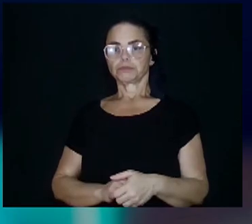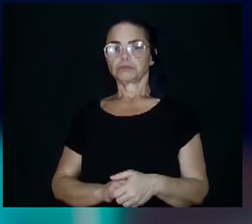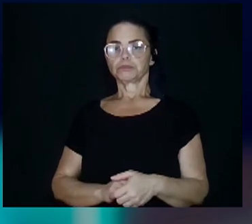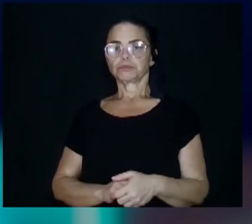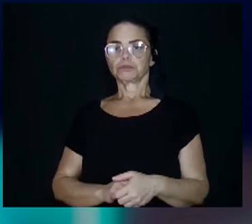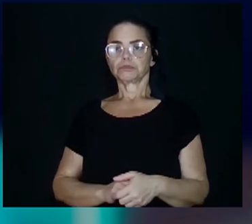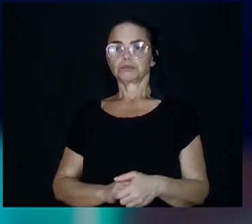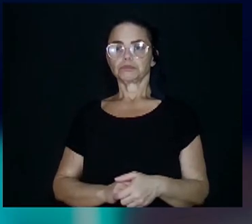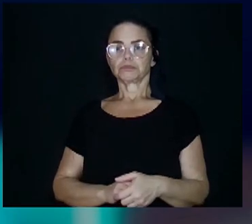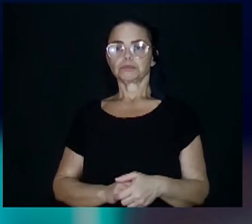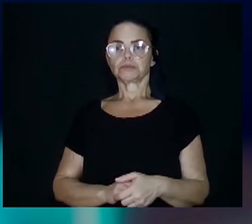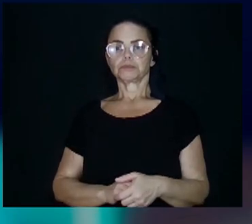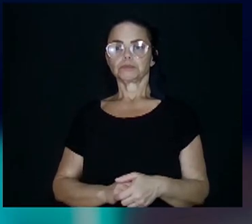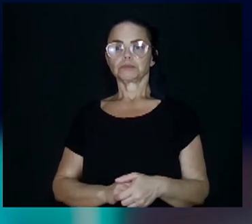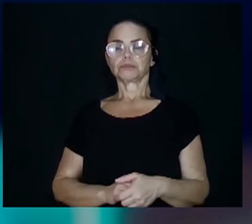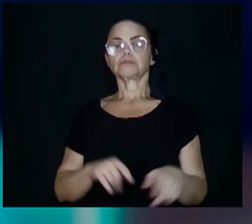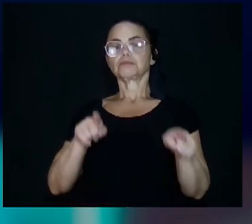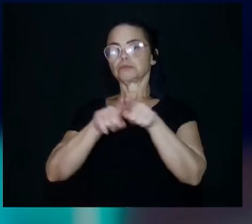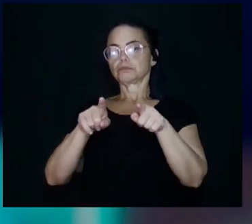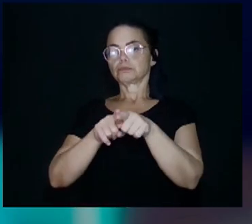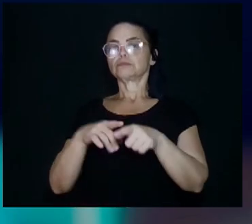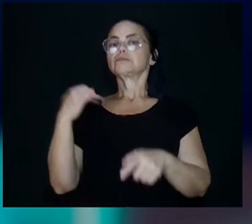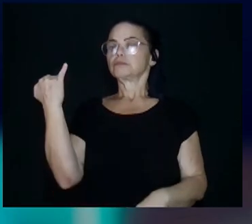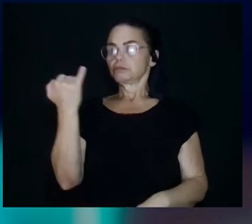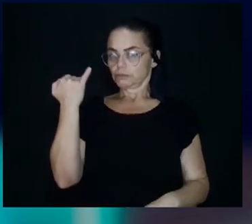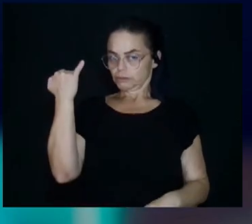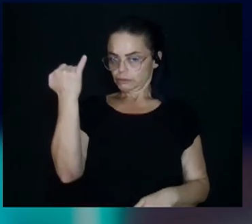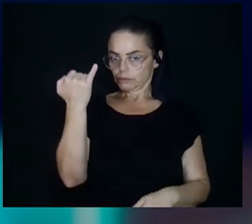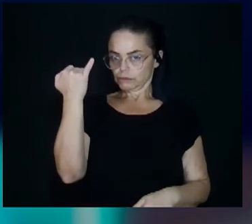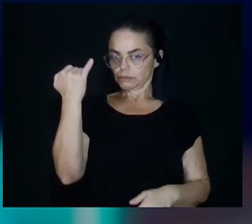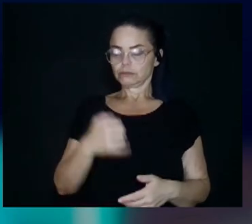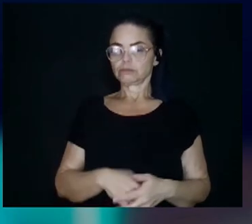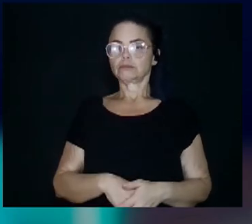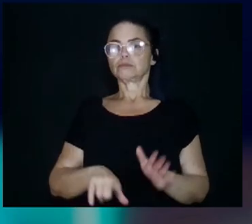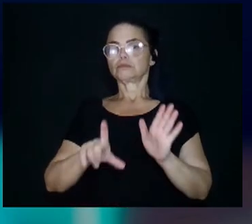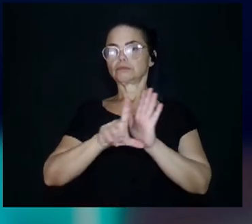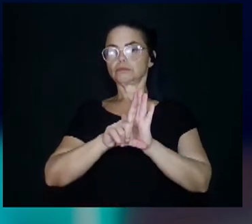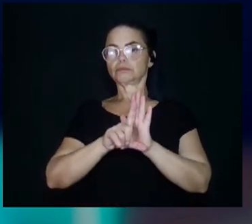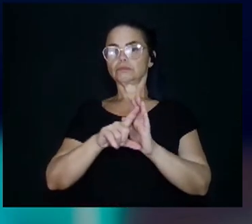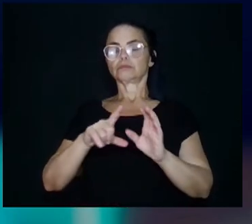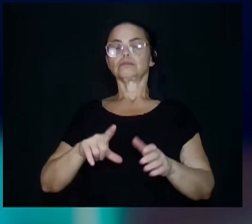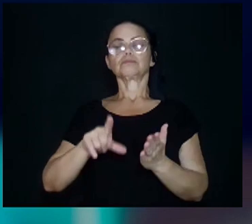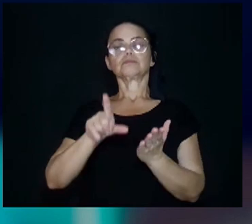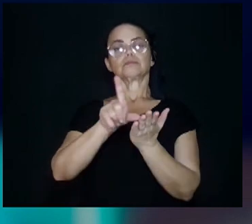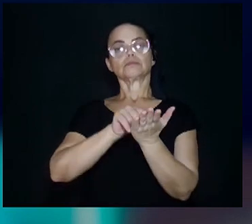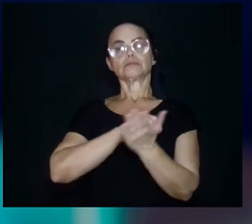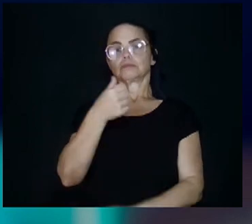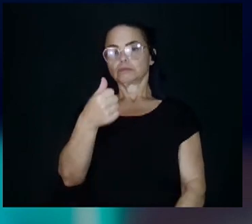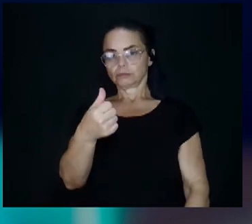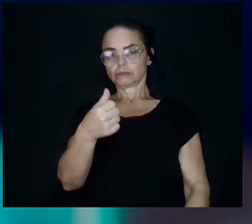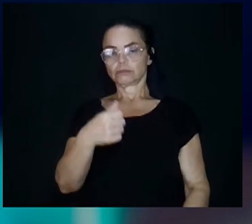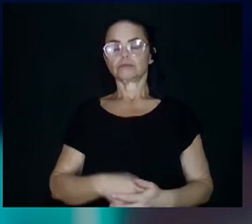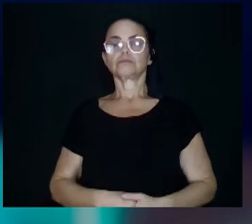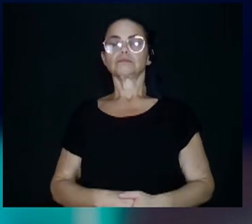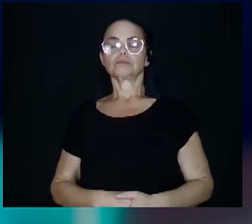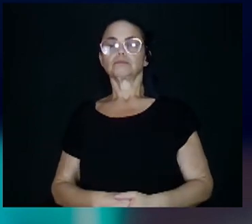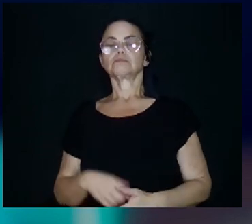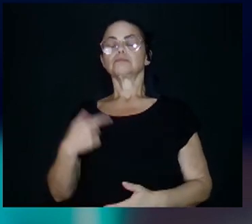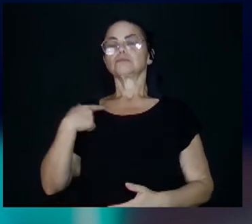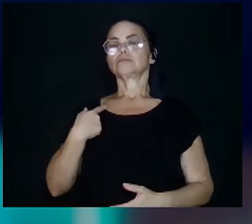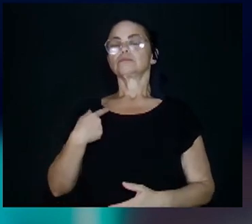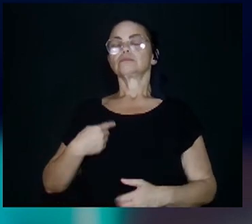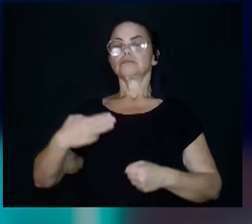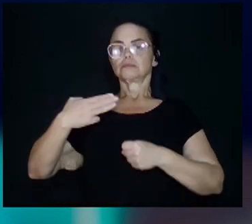E também um outro ponto importante da legislação, artigo 6º. É dever do poder público municipal, da sociedade e da